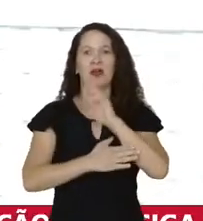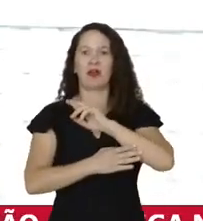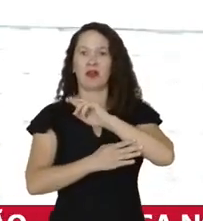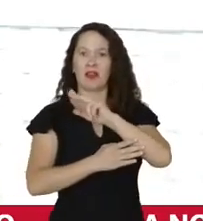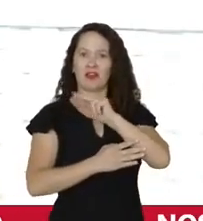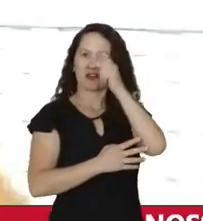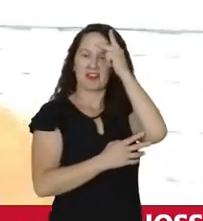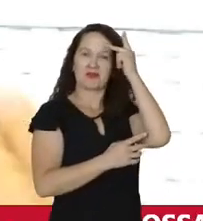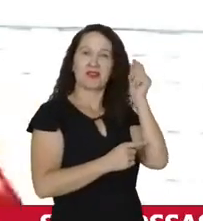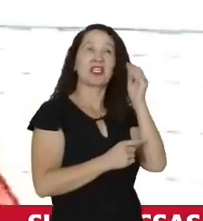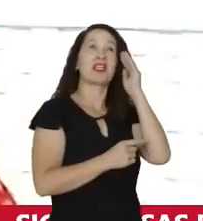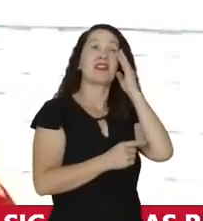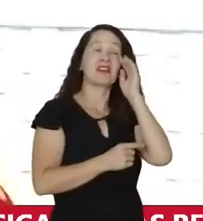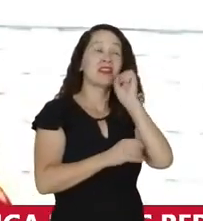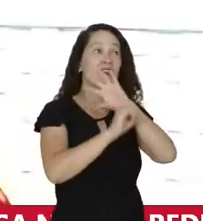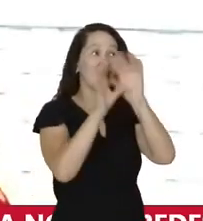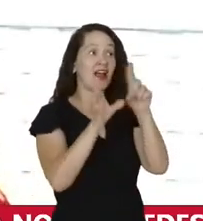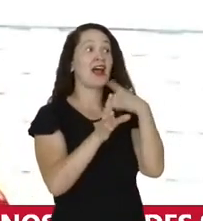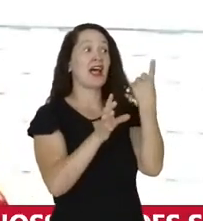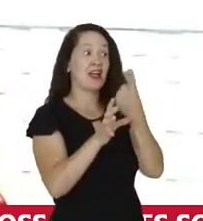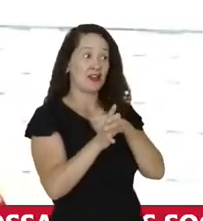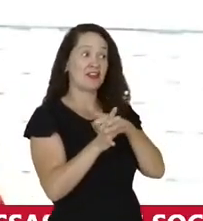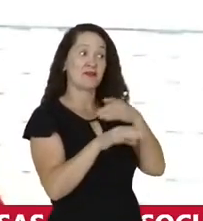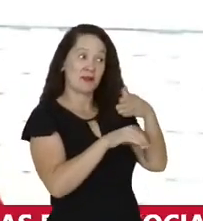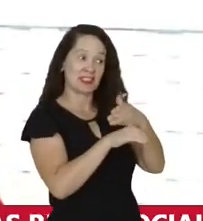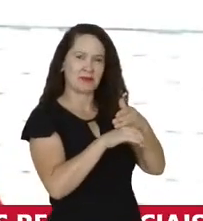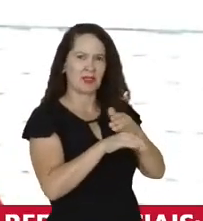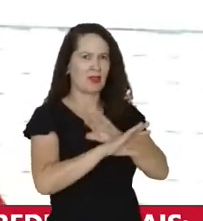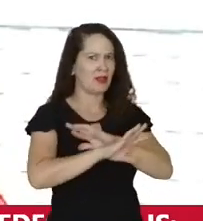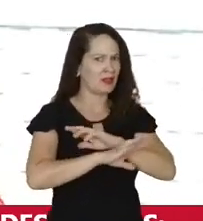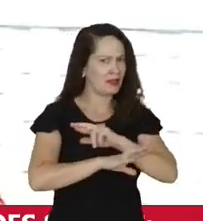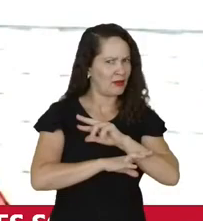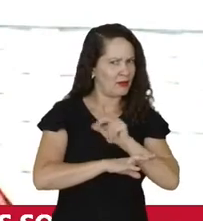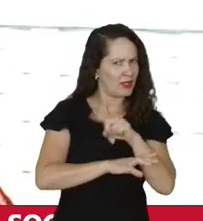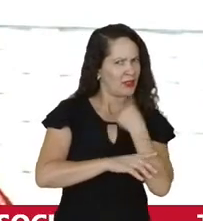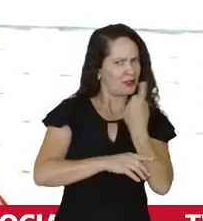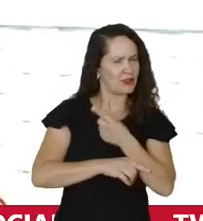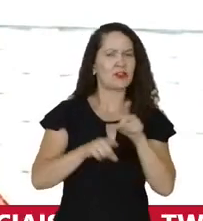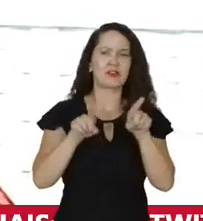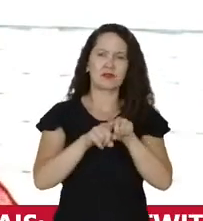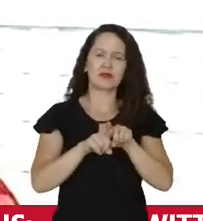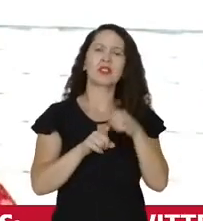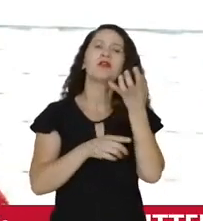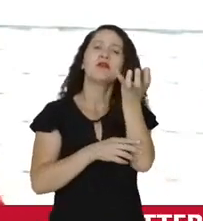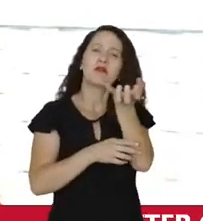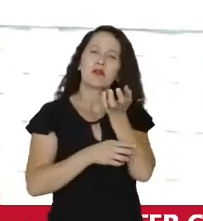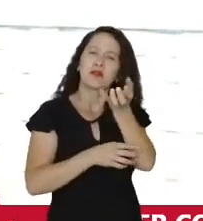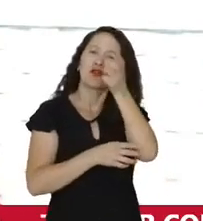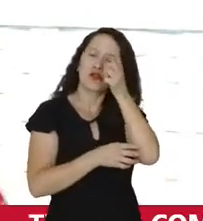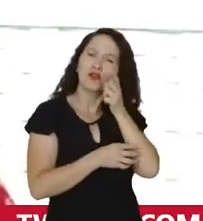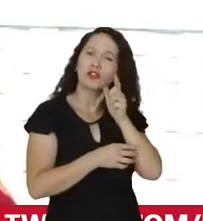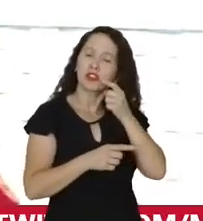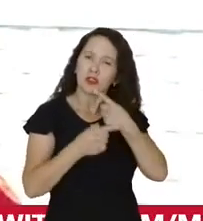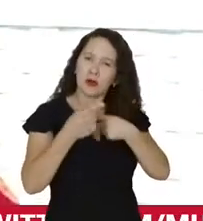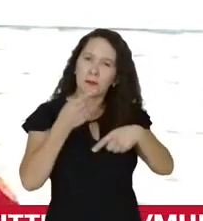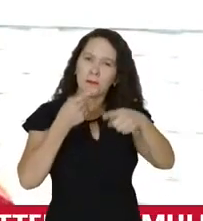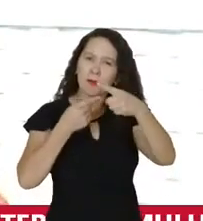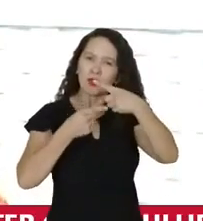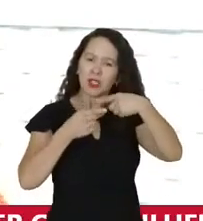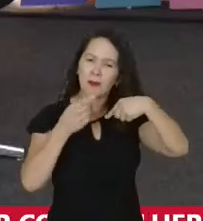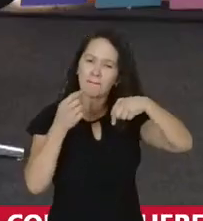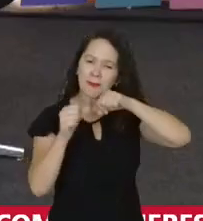das pessoas entenderem que nós temos que estar ali, mas que criem condições para que também a gente esteja para poder mudar esse